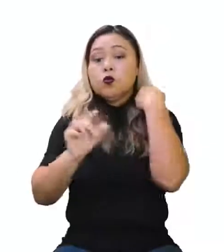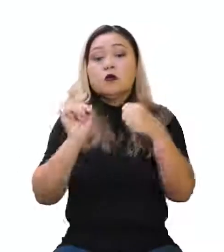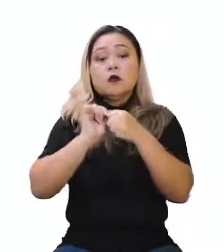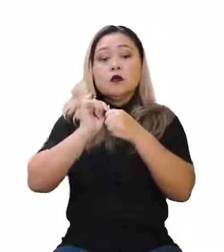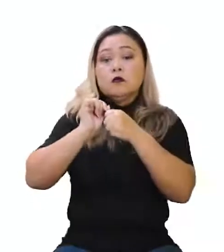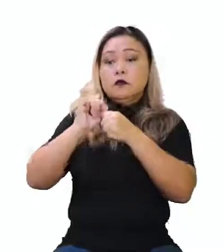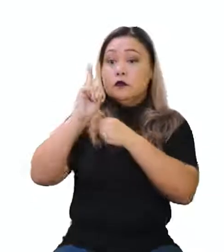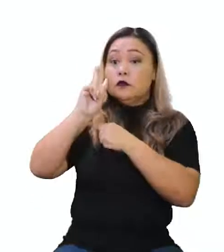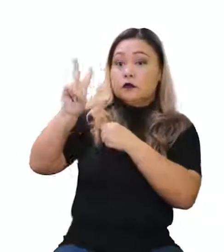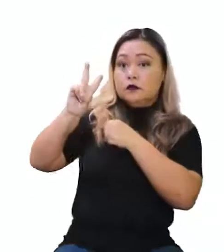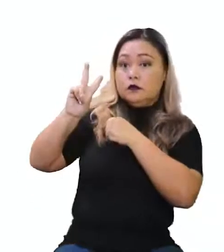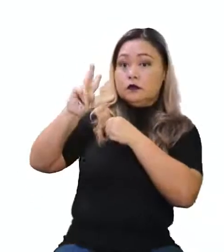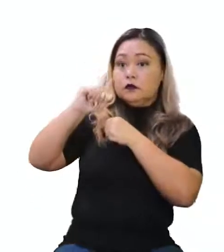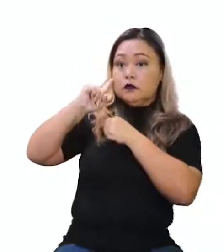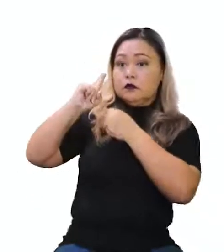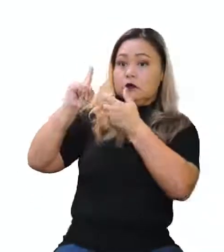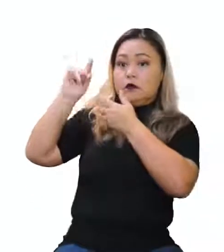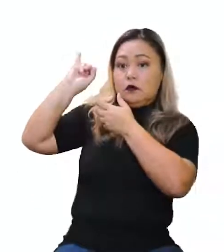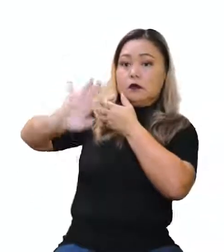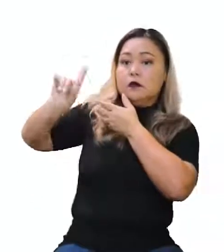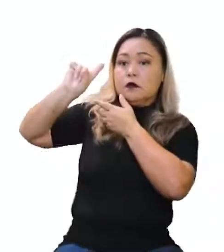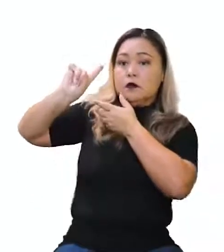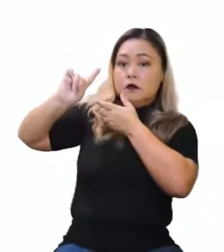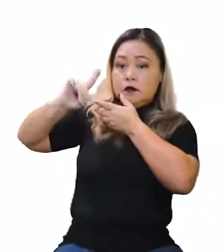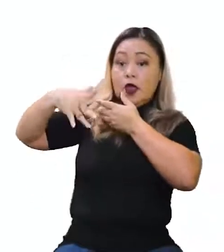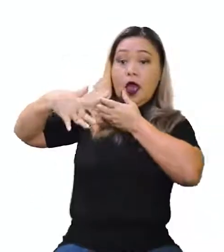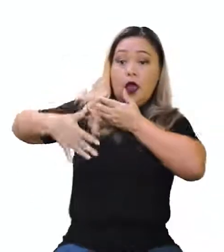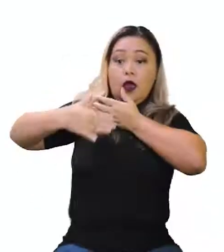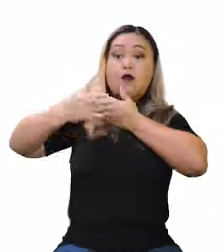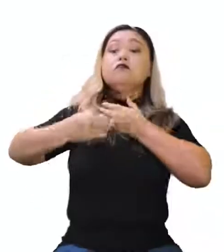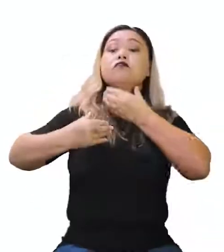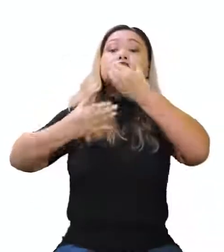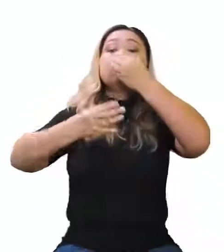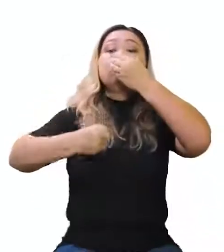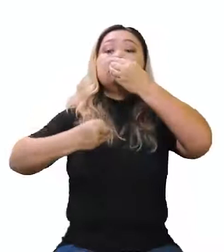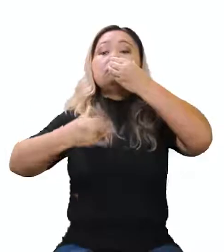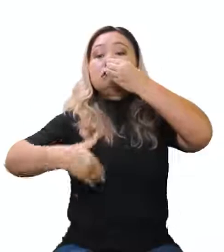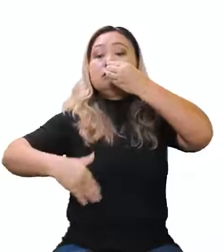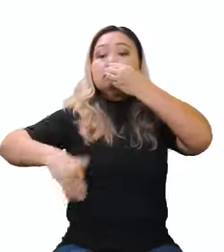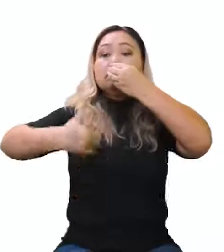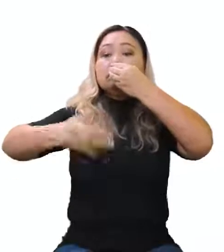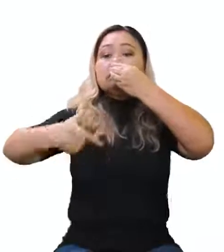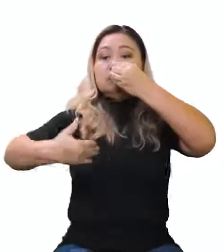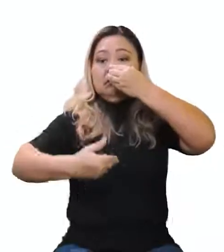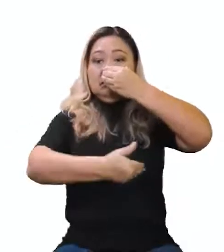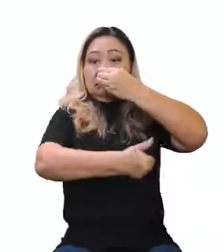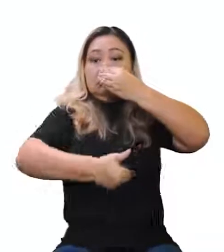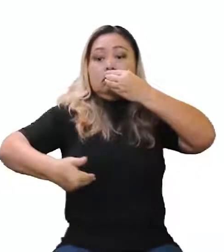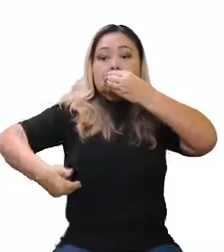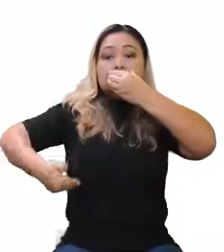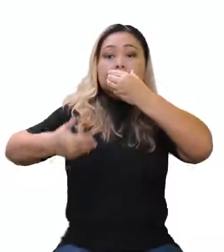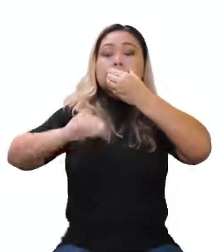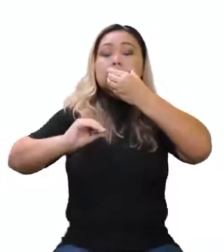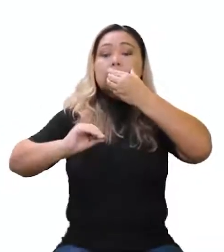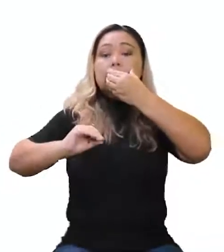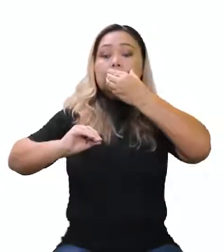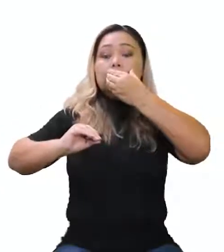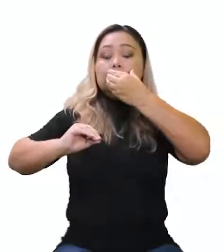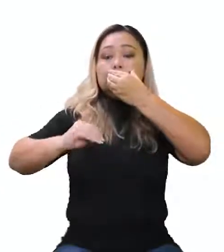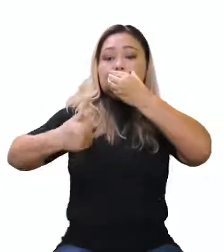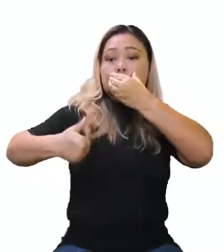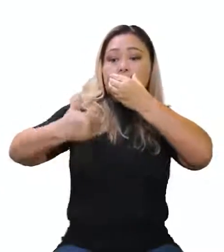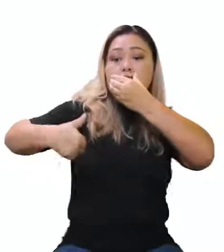dessa região onde vocês estão vendo na figura, pessoal. Coxa, sobrecoxa, inserção